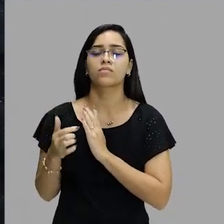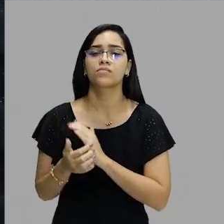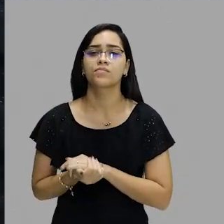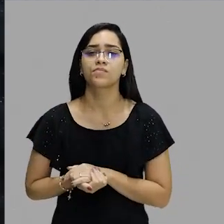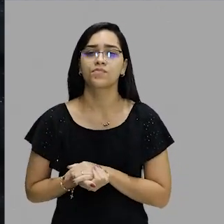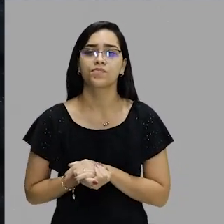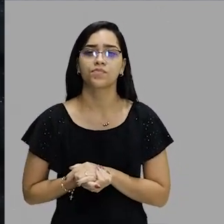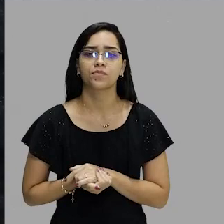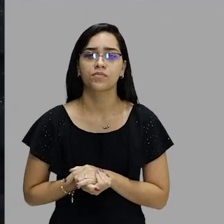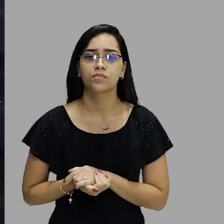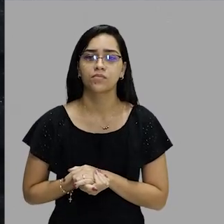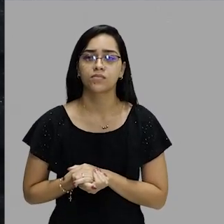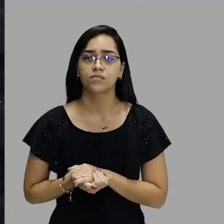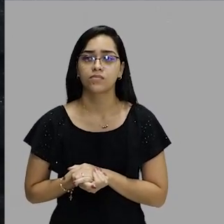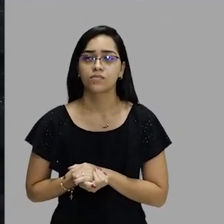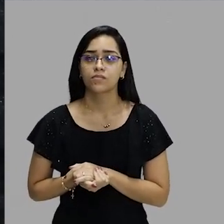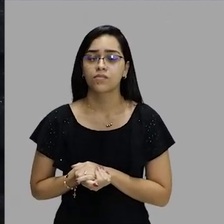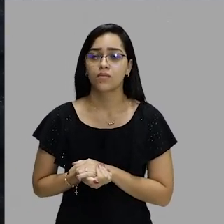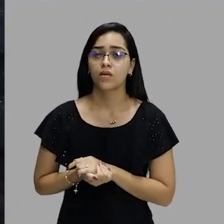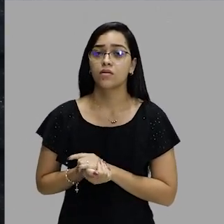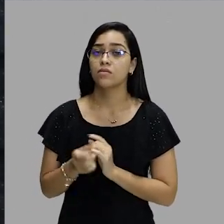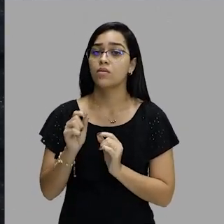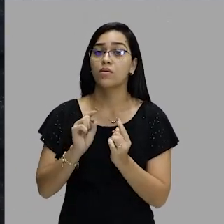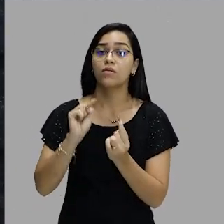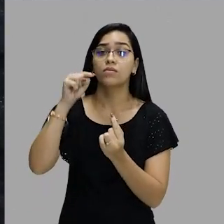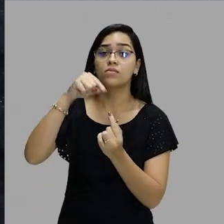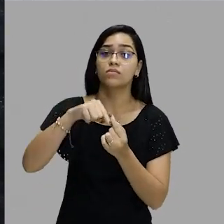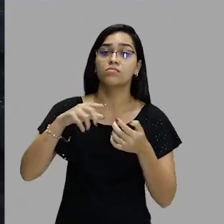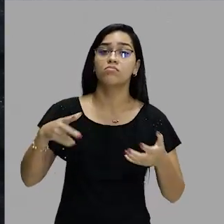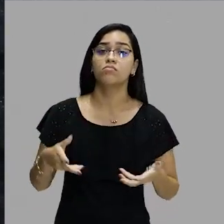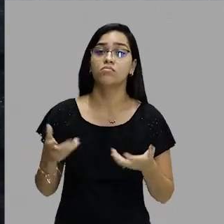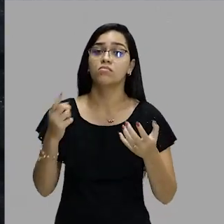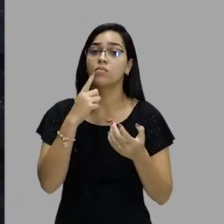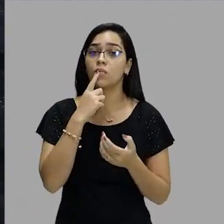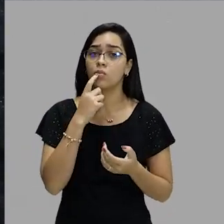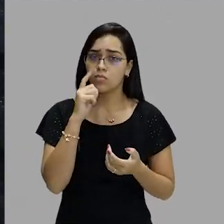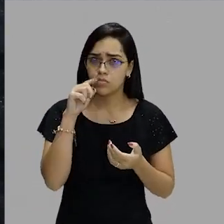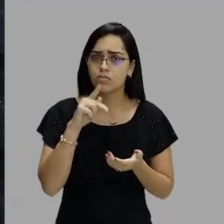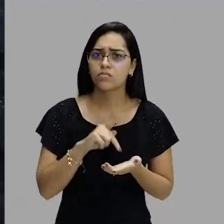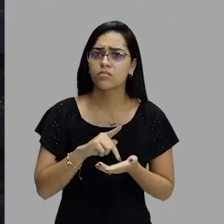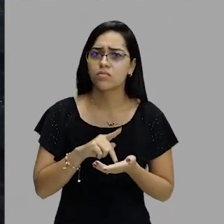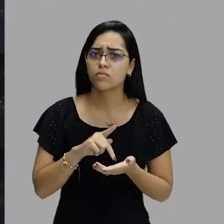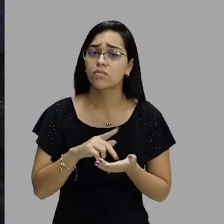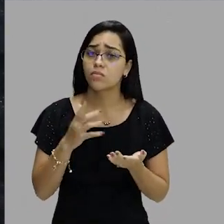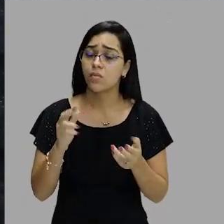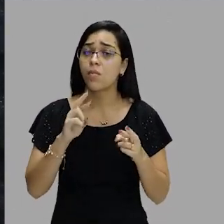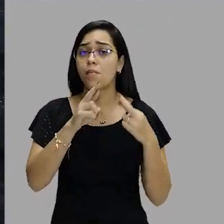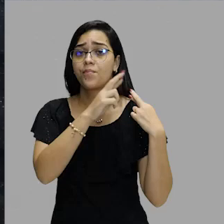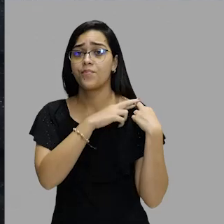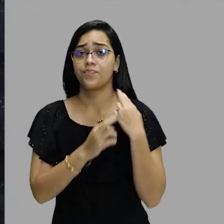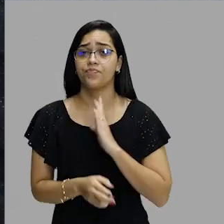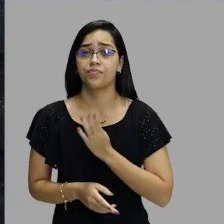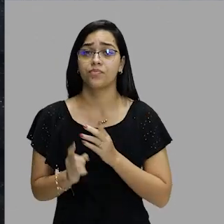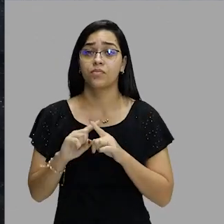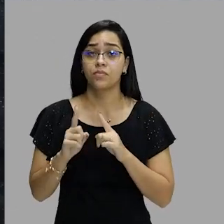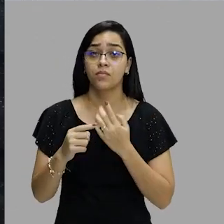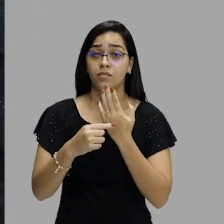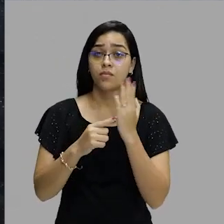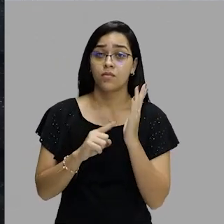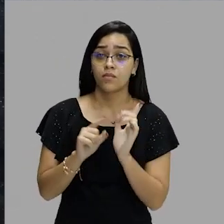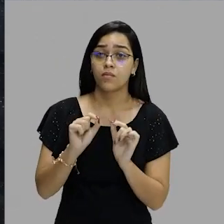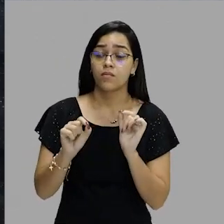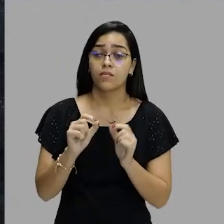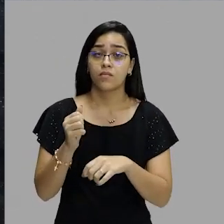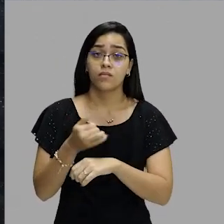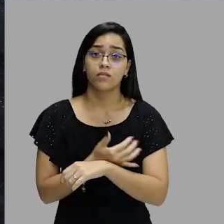aqui dentro da caixa torácica, que serve para quê? Para bombear o sangue, não é assim? Essa é a função do coração. Mas, metaforicamente, o